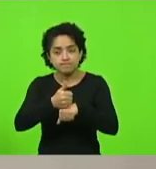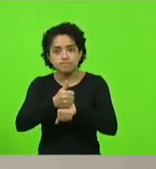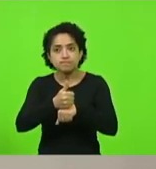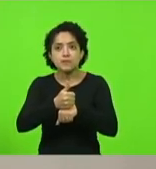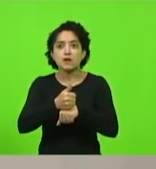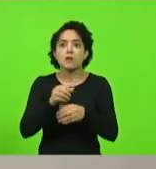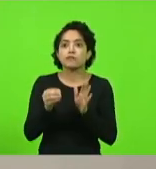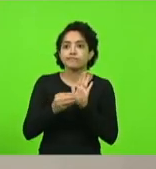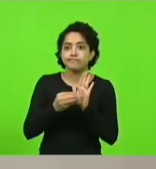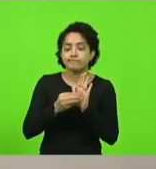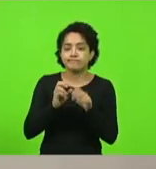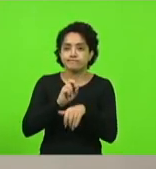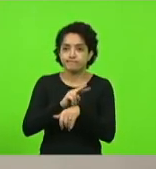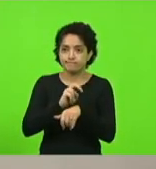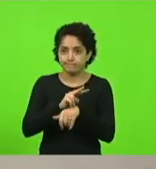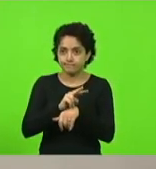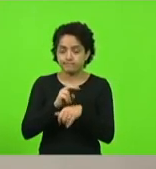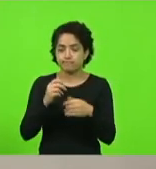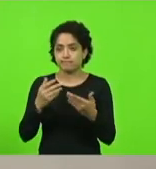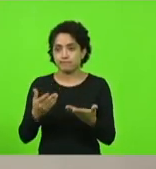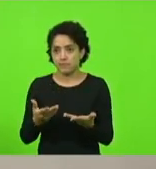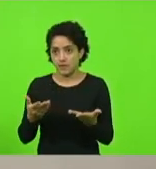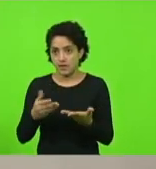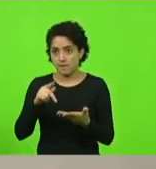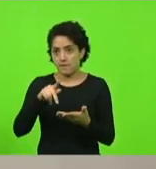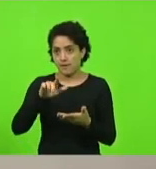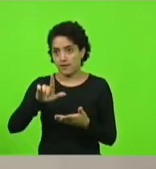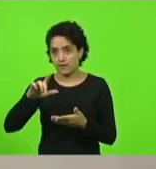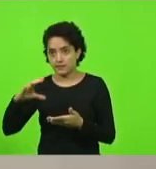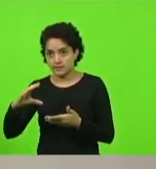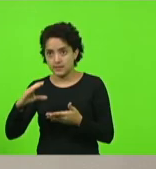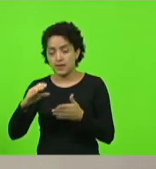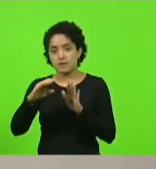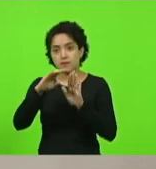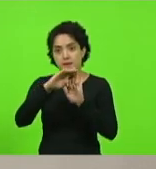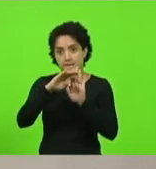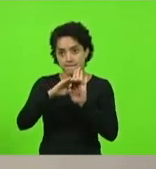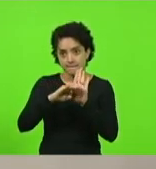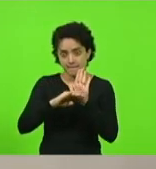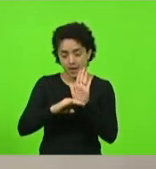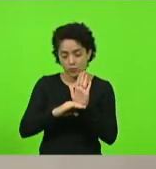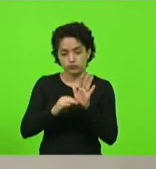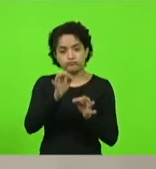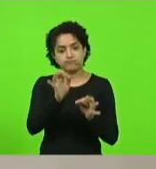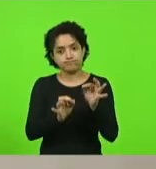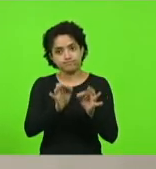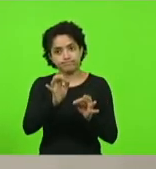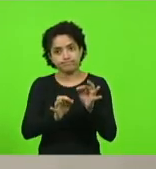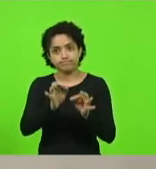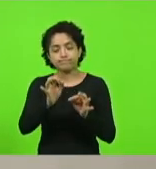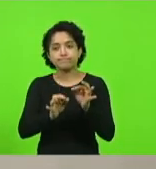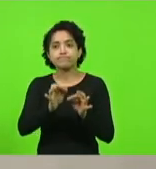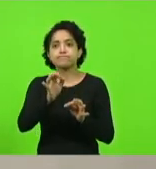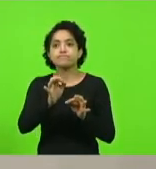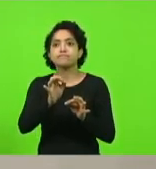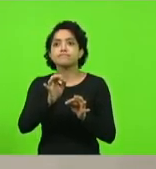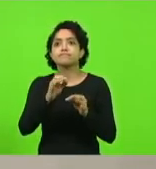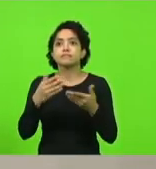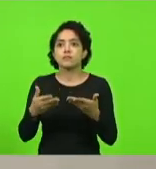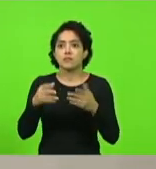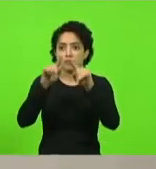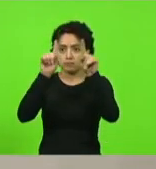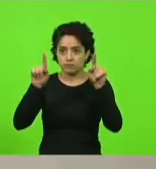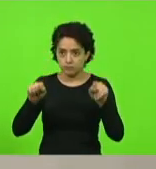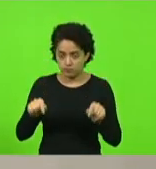vagas. Nesse sentido, que este PLC, ora em pauta, começa a fazer justiça e destravar os quadros de carreira, em especial